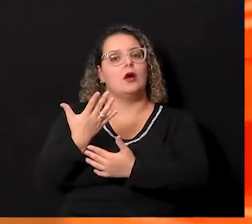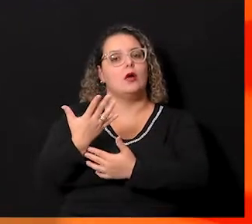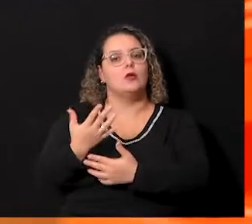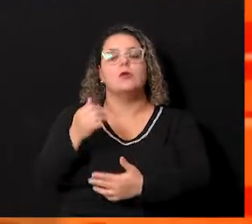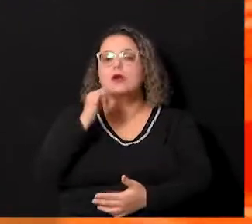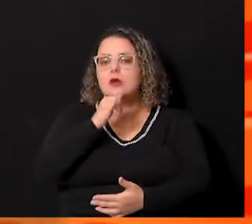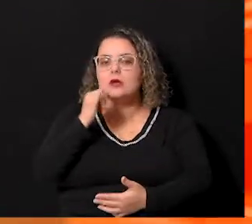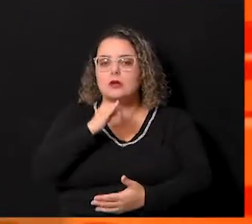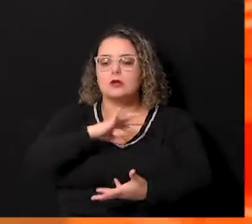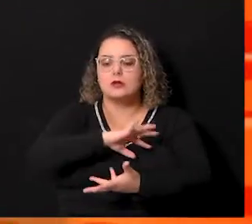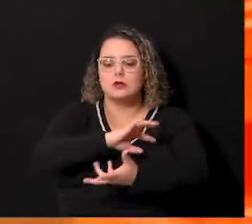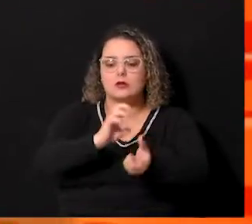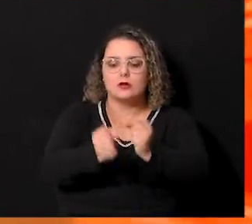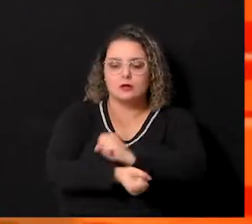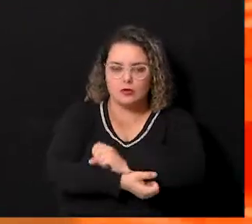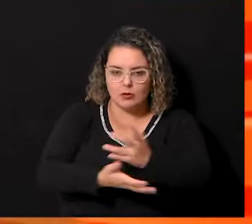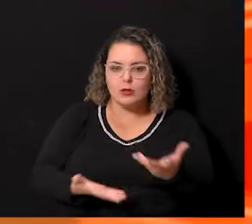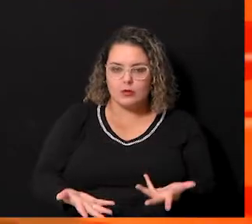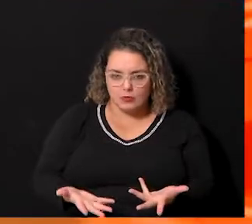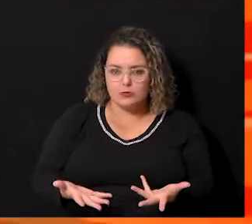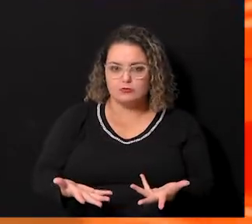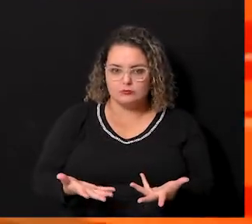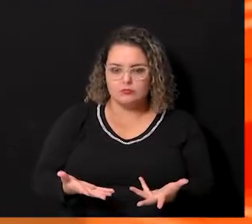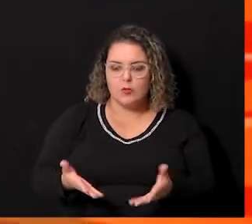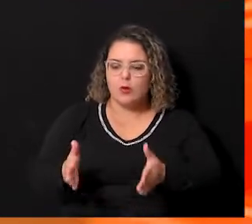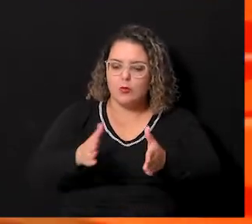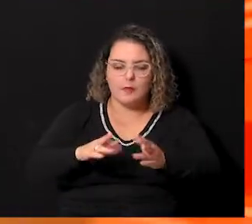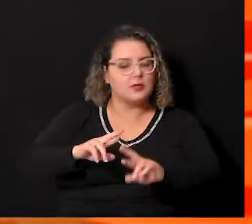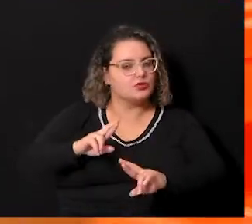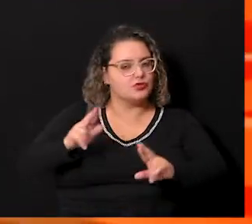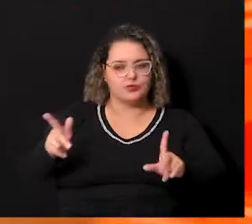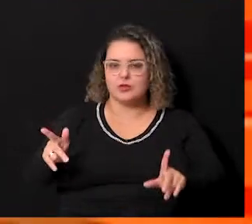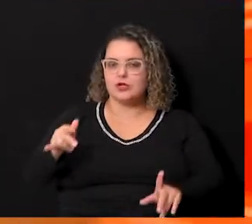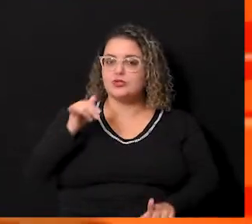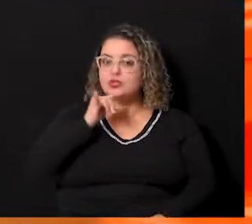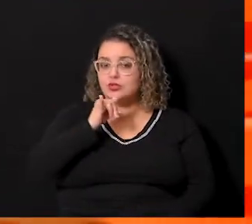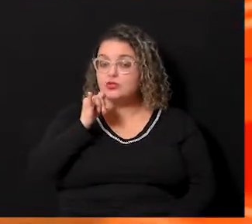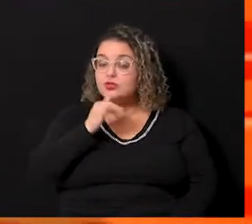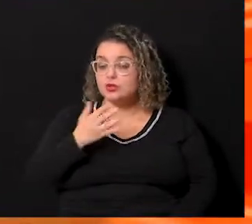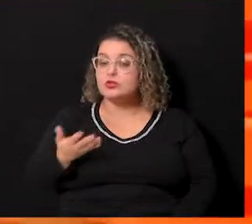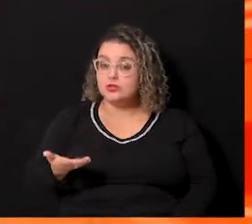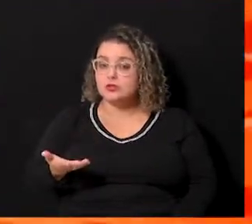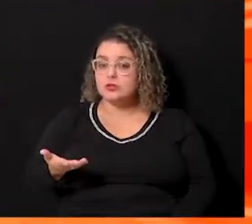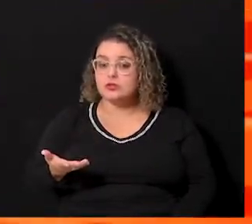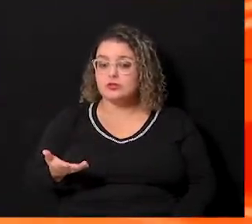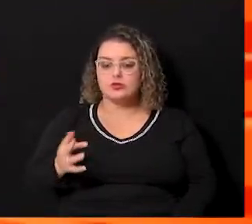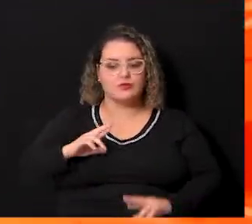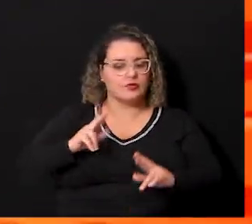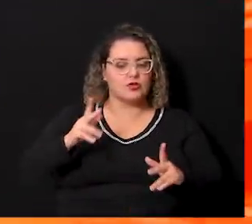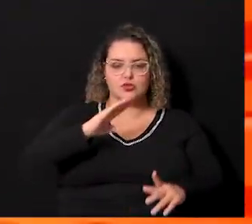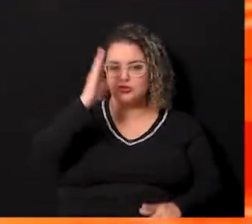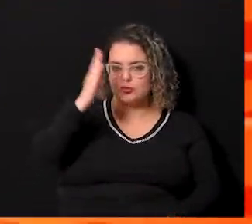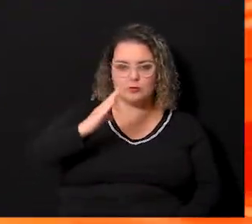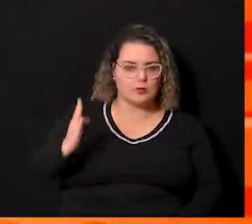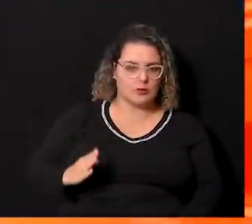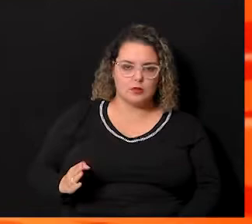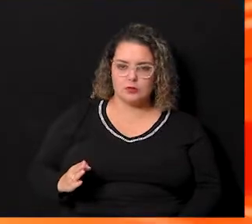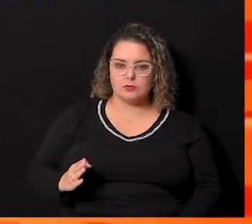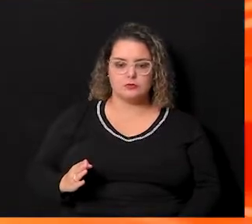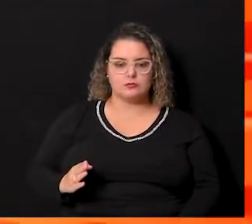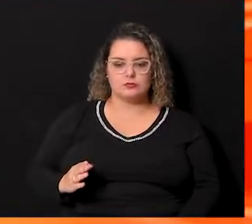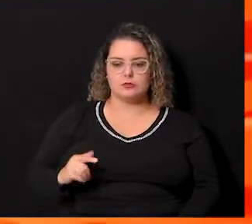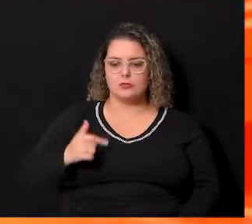nosso lockdown. Nós tivemos aqui na Itália um momento bem diferente do lockdown que foi no Brasil.